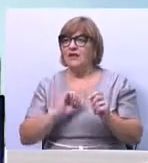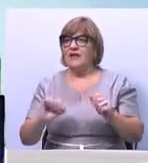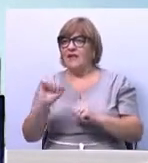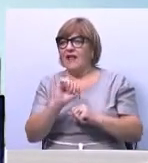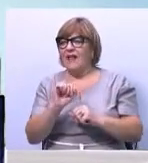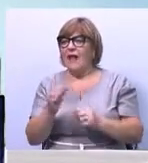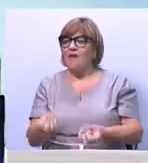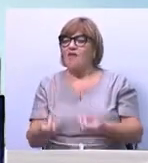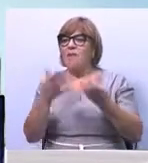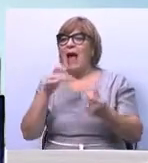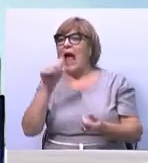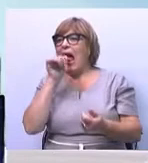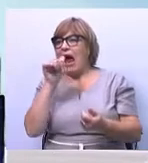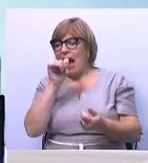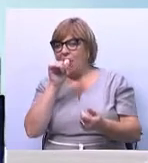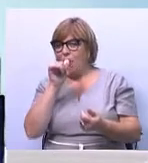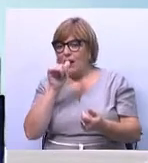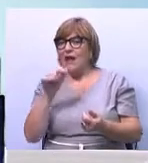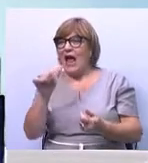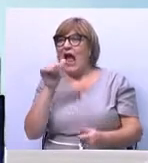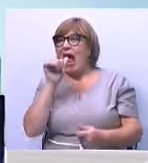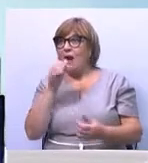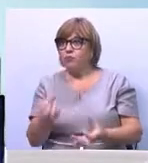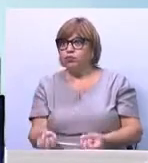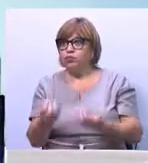do vapor de água, em que, de facto, através desta água,